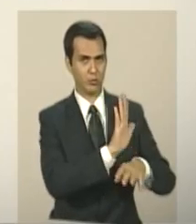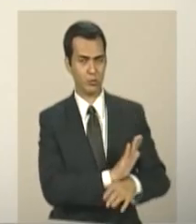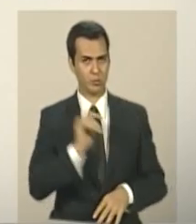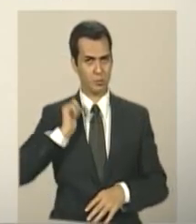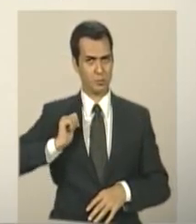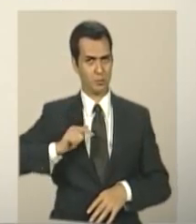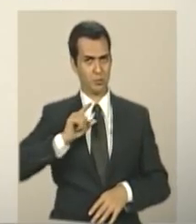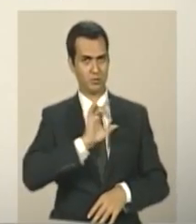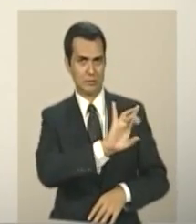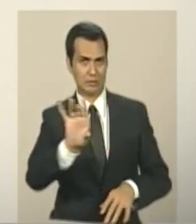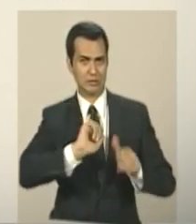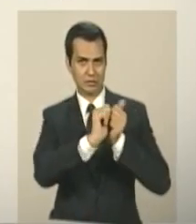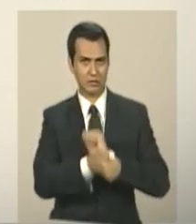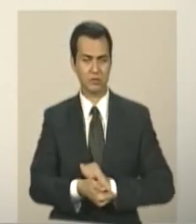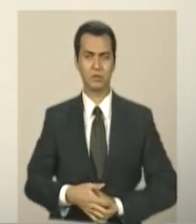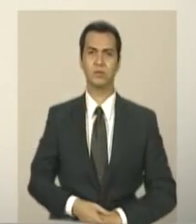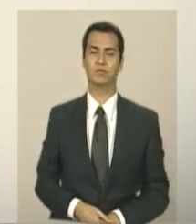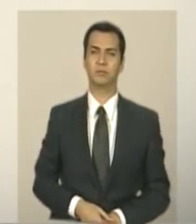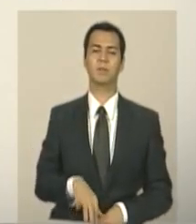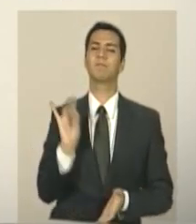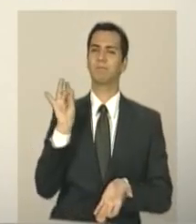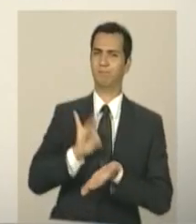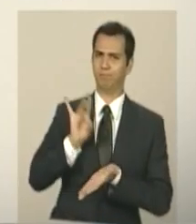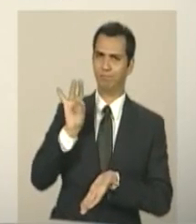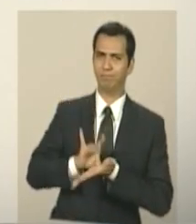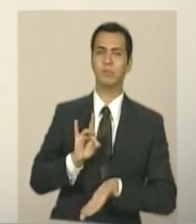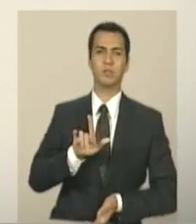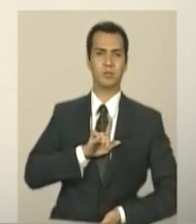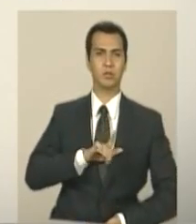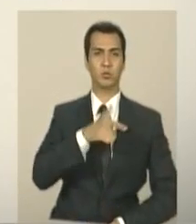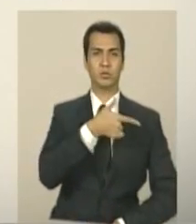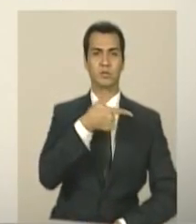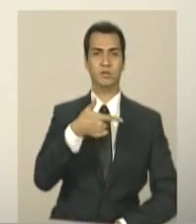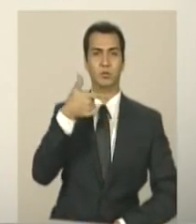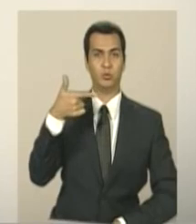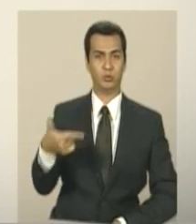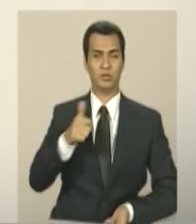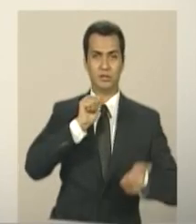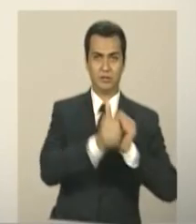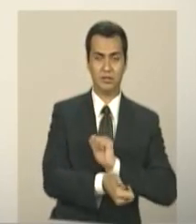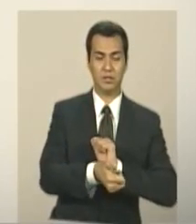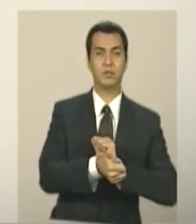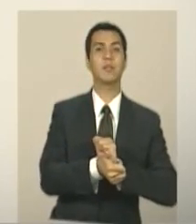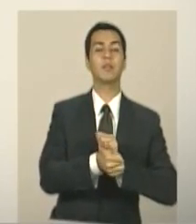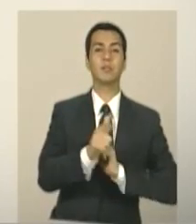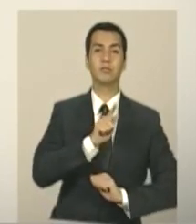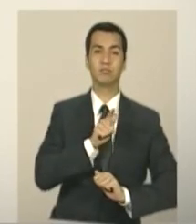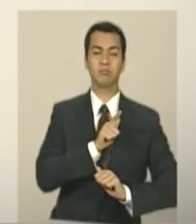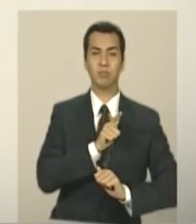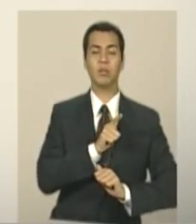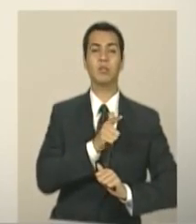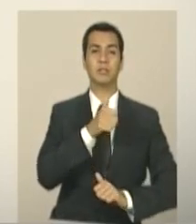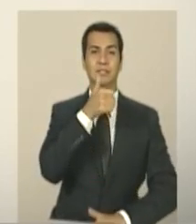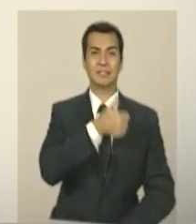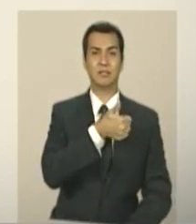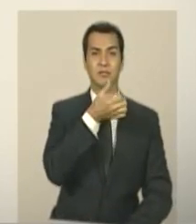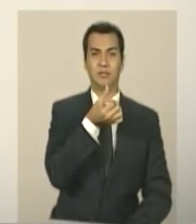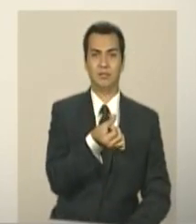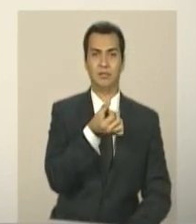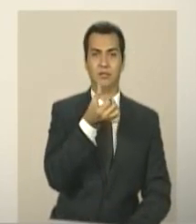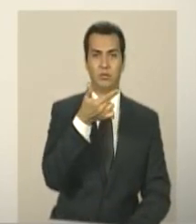dos 222 atletas que disputaram o parapan 162 recebem o bolsa